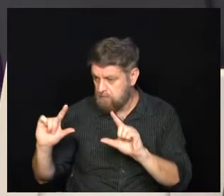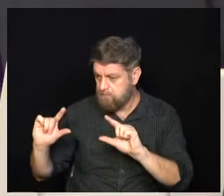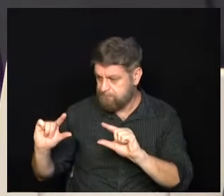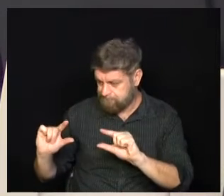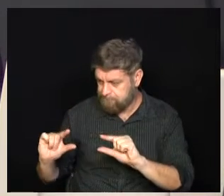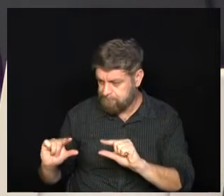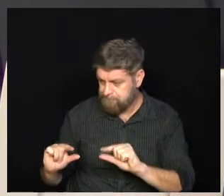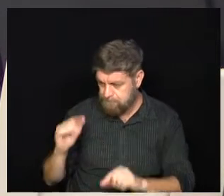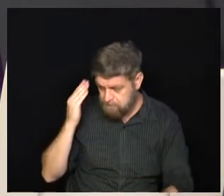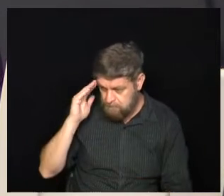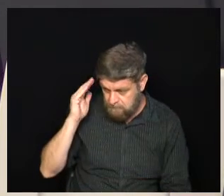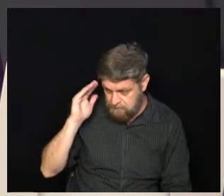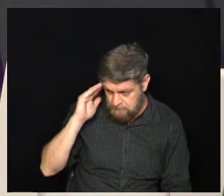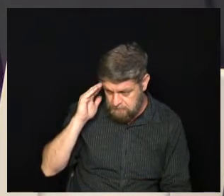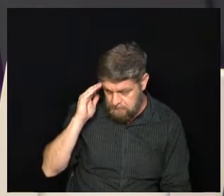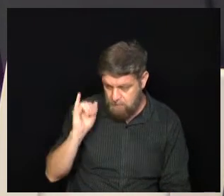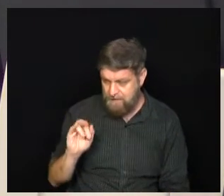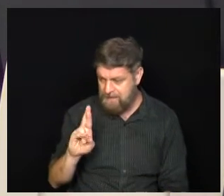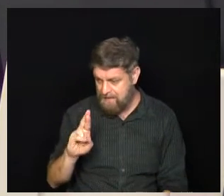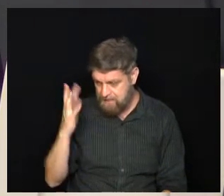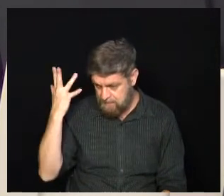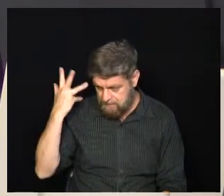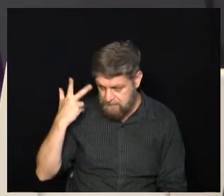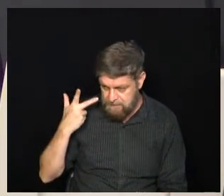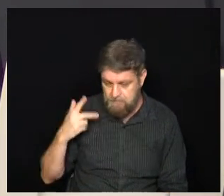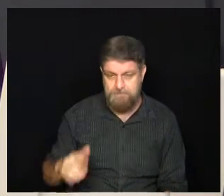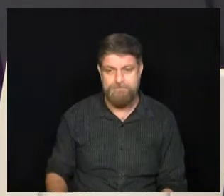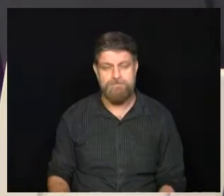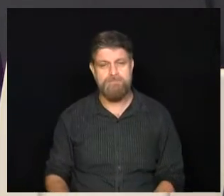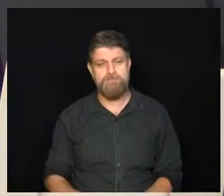dessa receita com o imposto de renda retido na fonte.